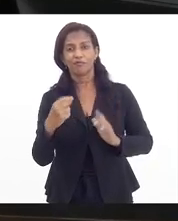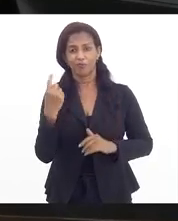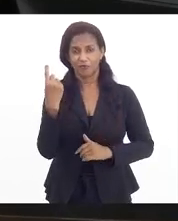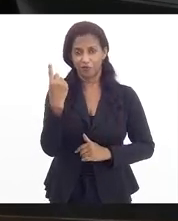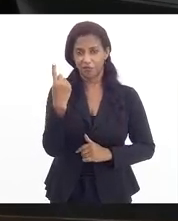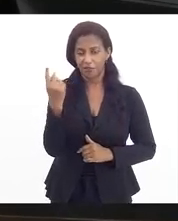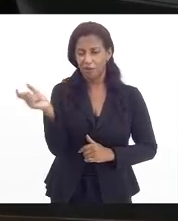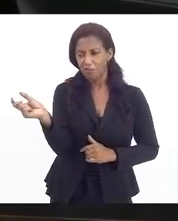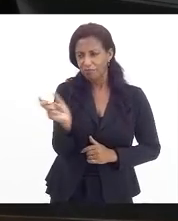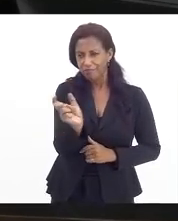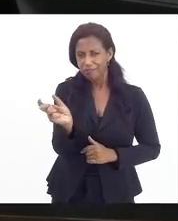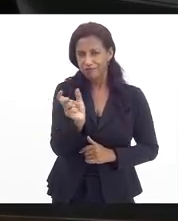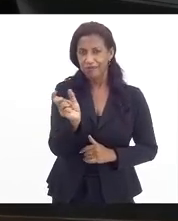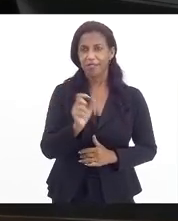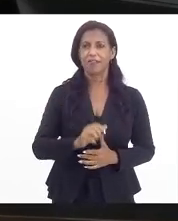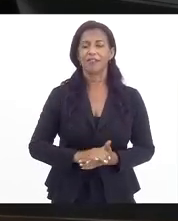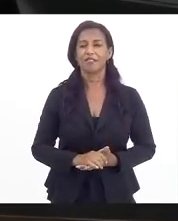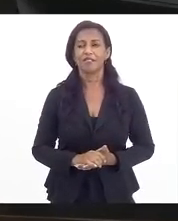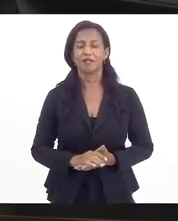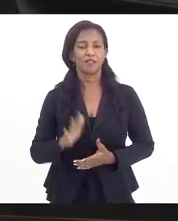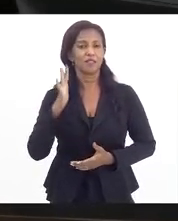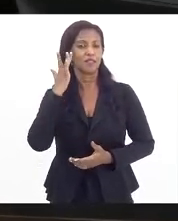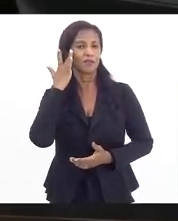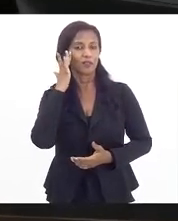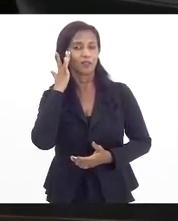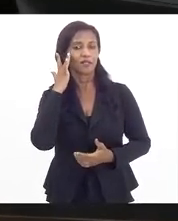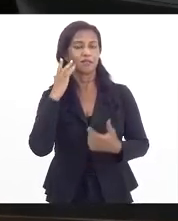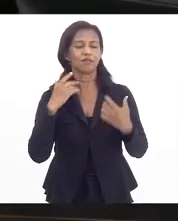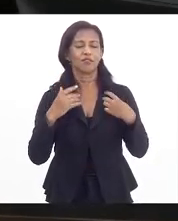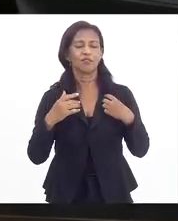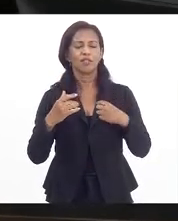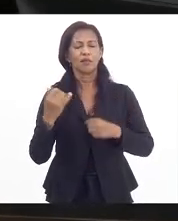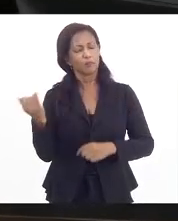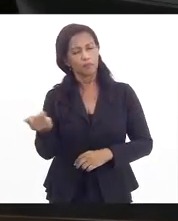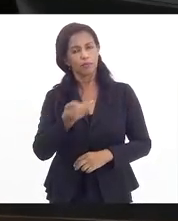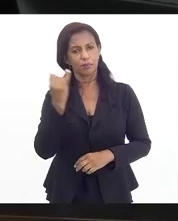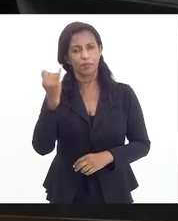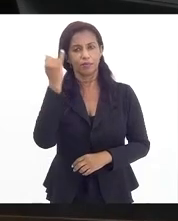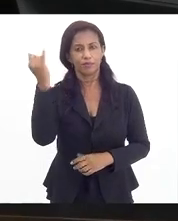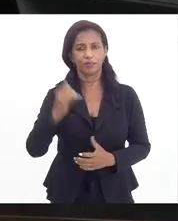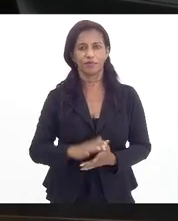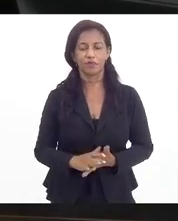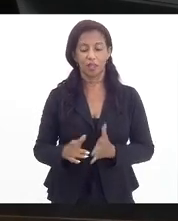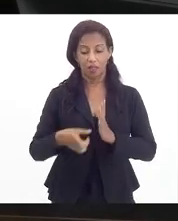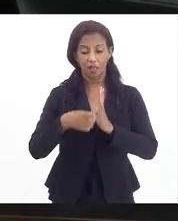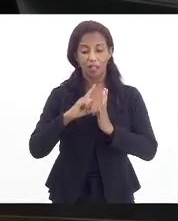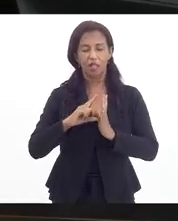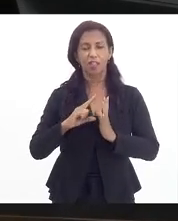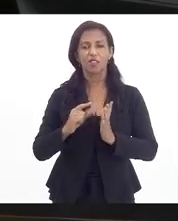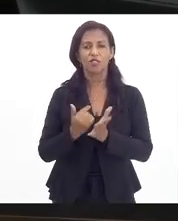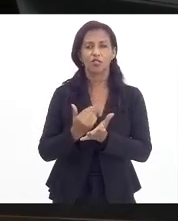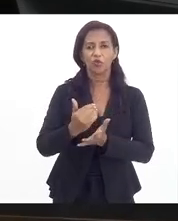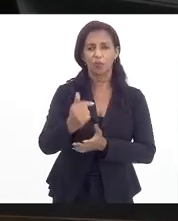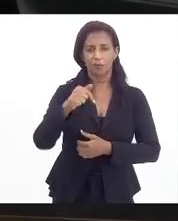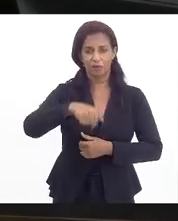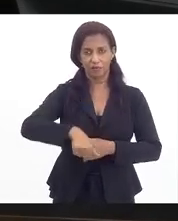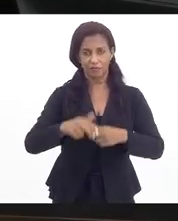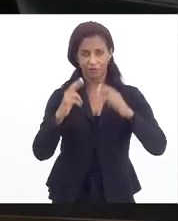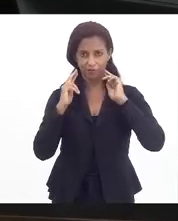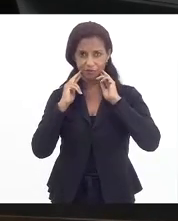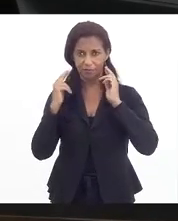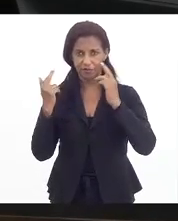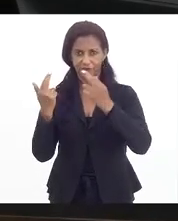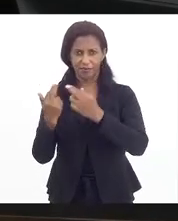uma pequena questão que eu achei absolutamente relevante que antes de começar aqui é reunião